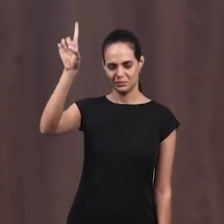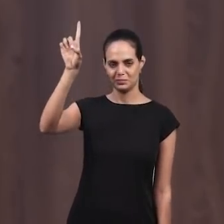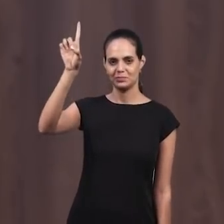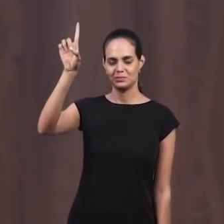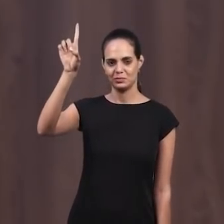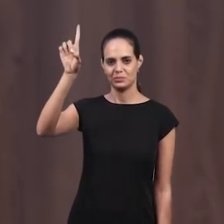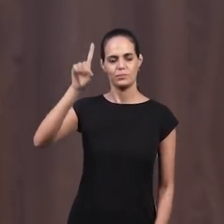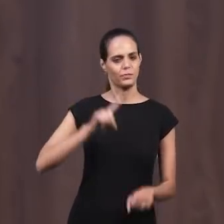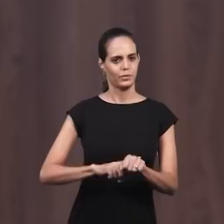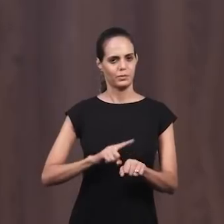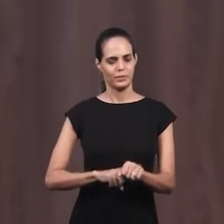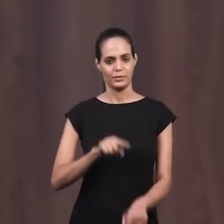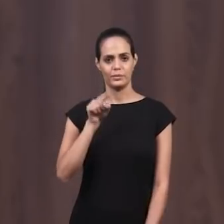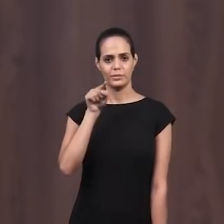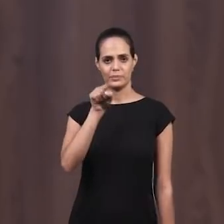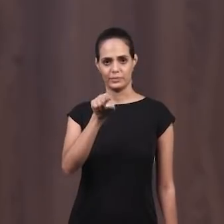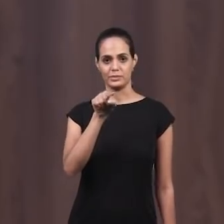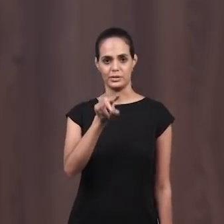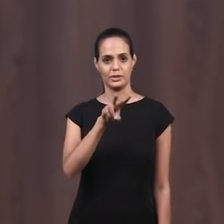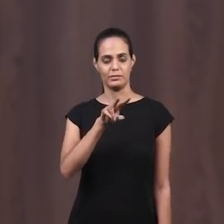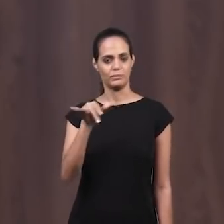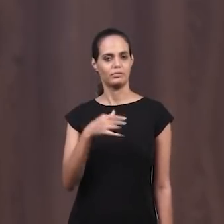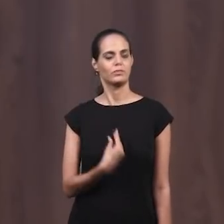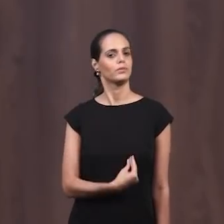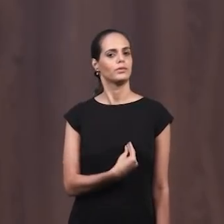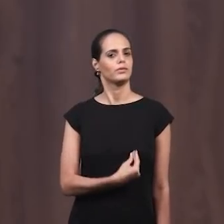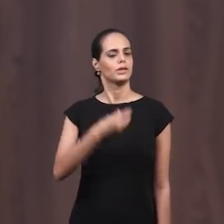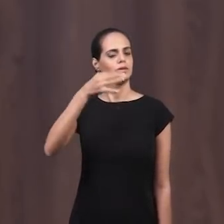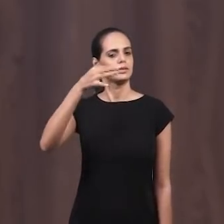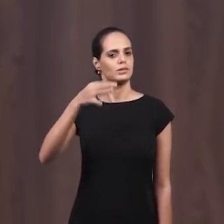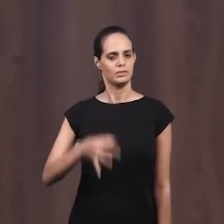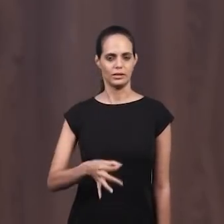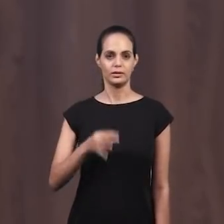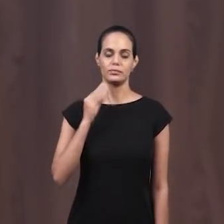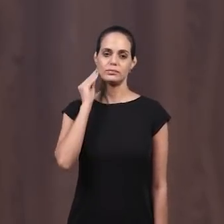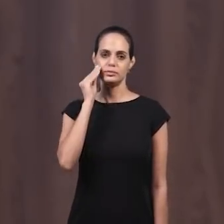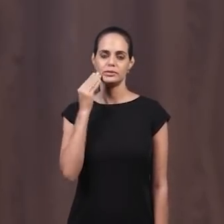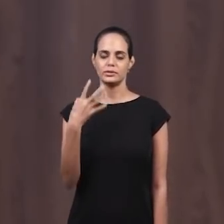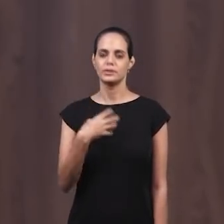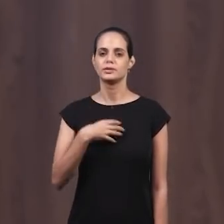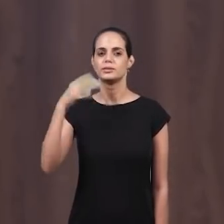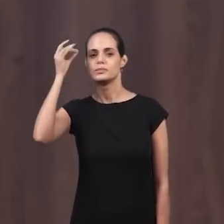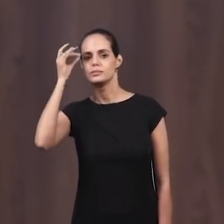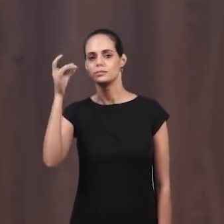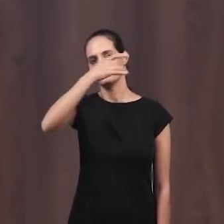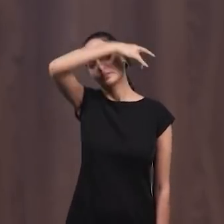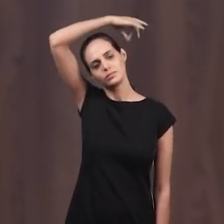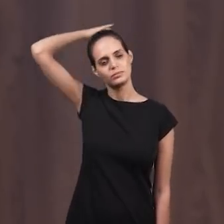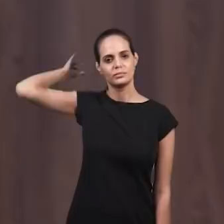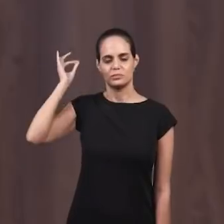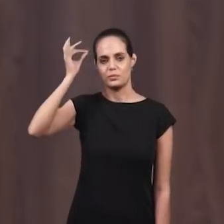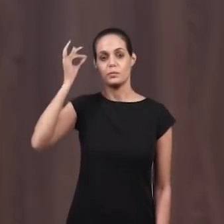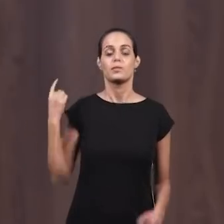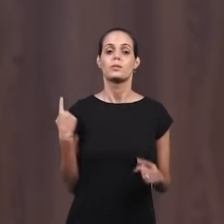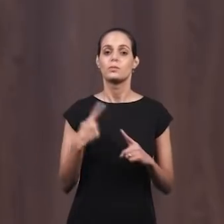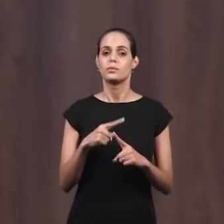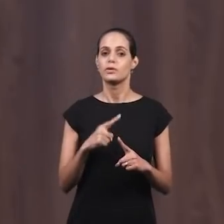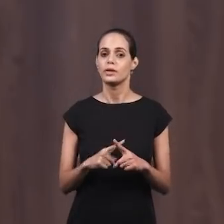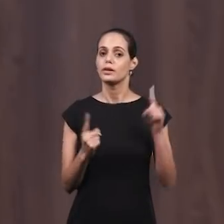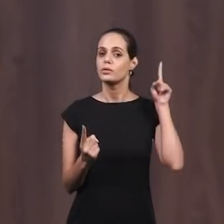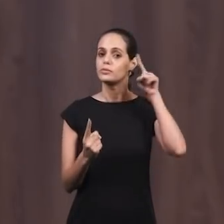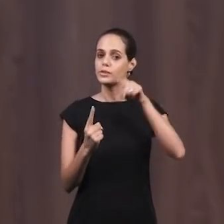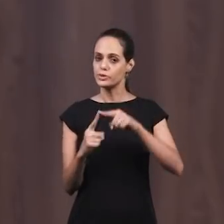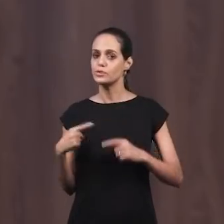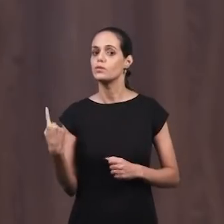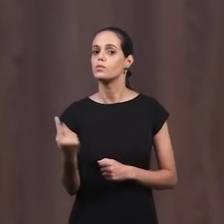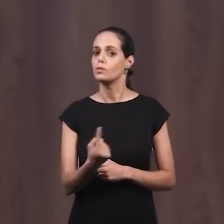de um momento onde você vai viver certamente uma experiência espiritual, porque este é o